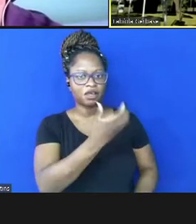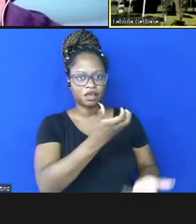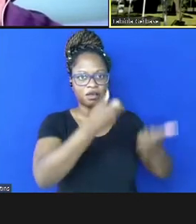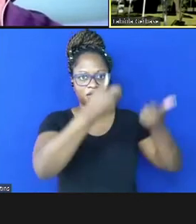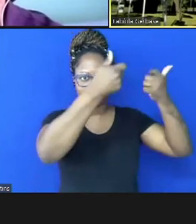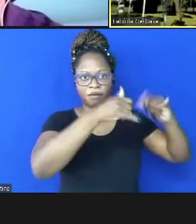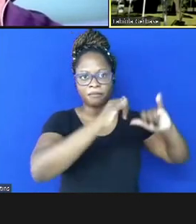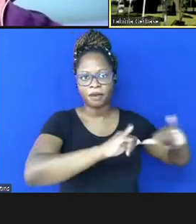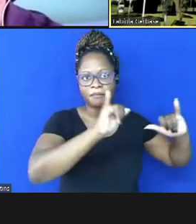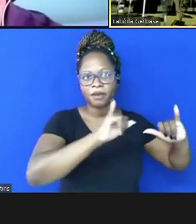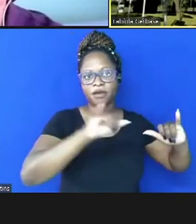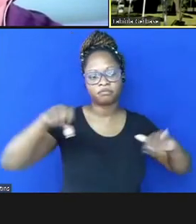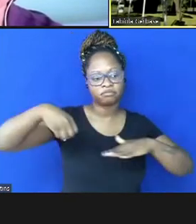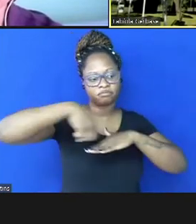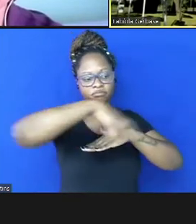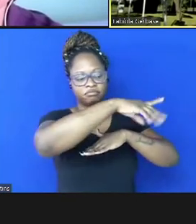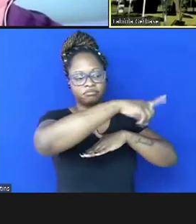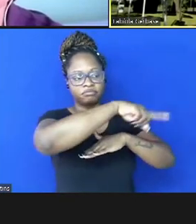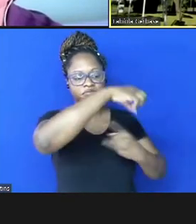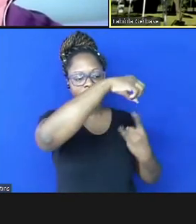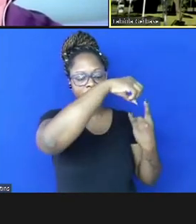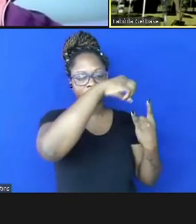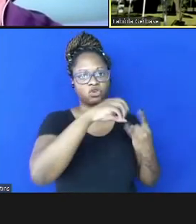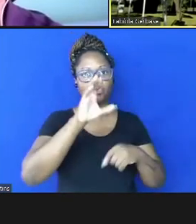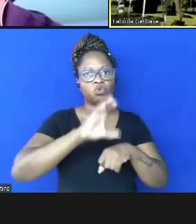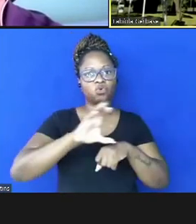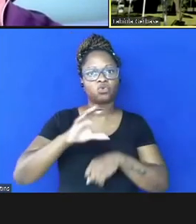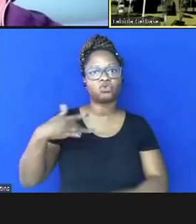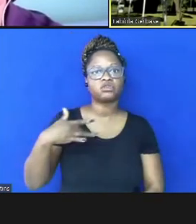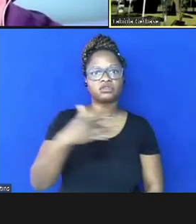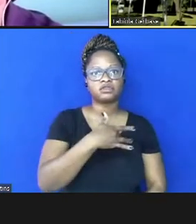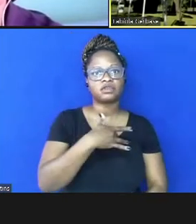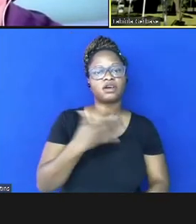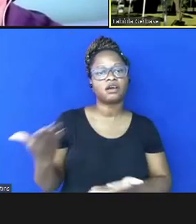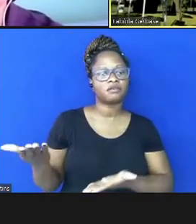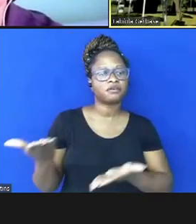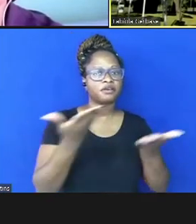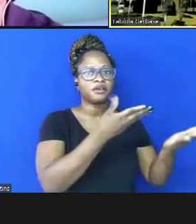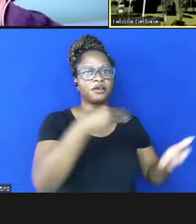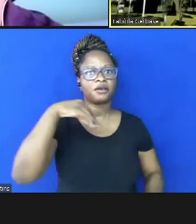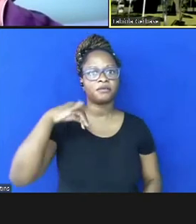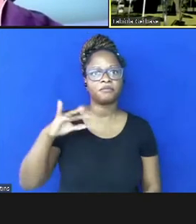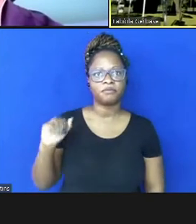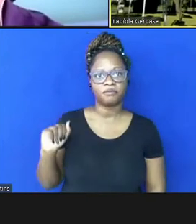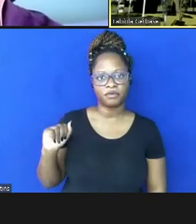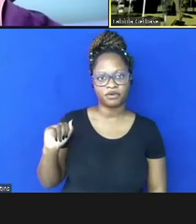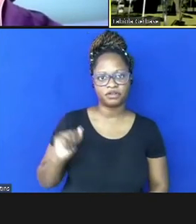mais esse curso em saúde pública. Enquanto isso, passo a palavra à Mônica.